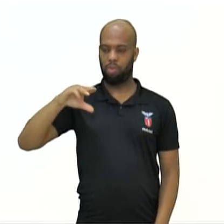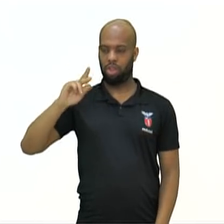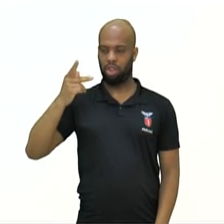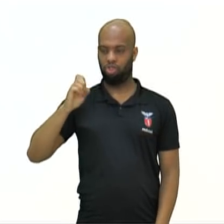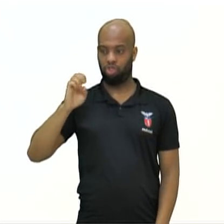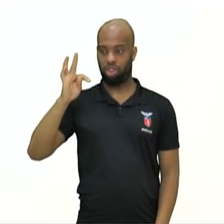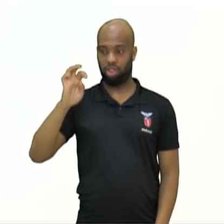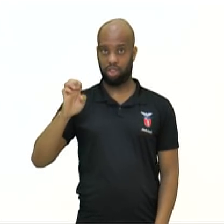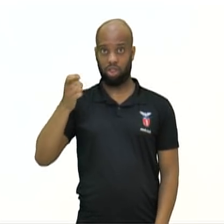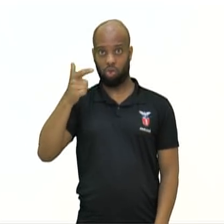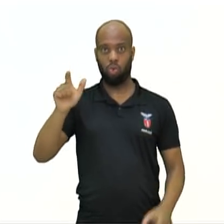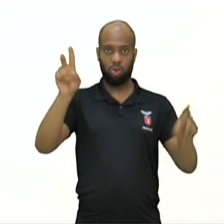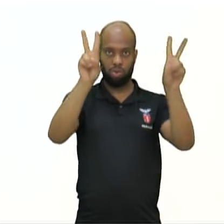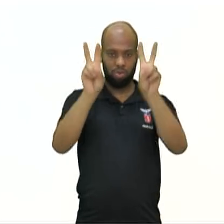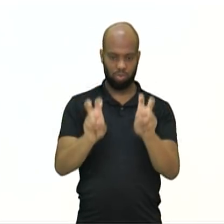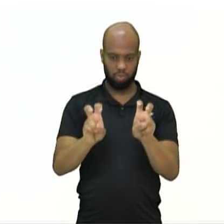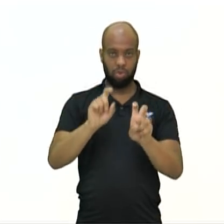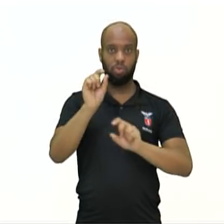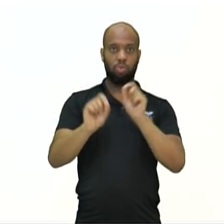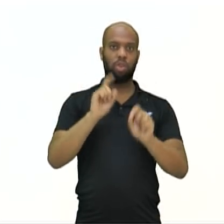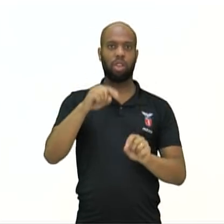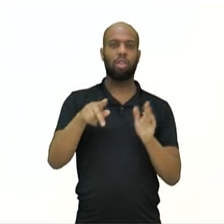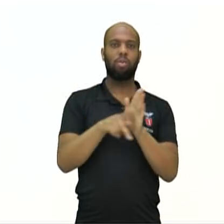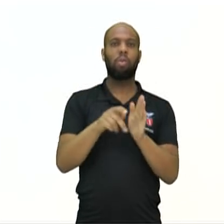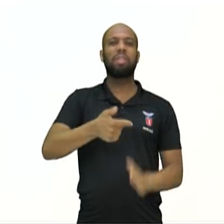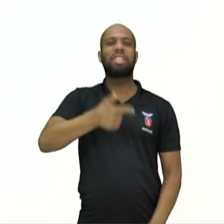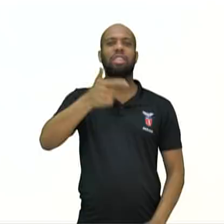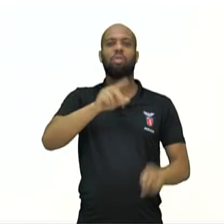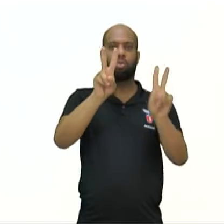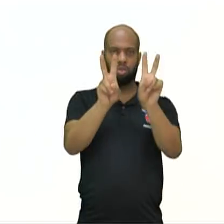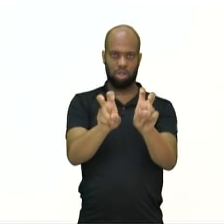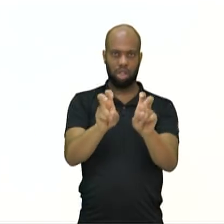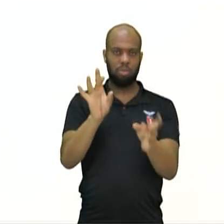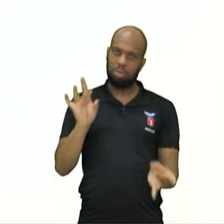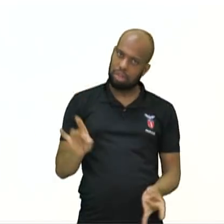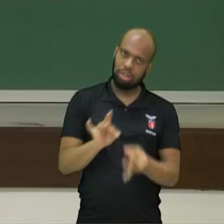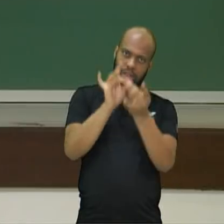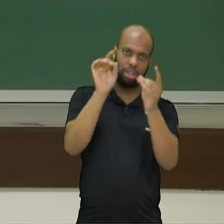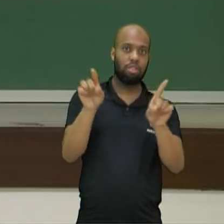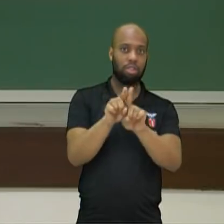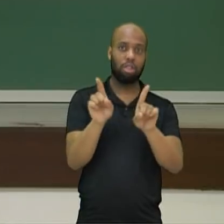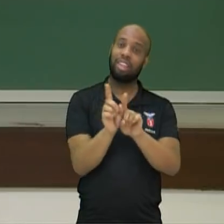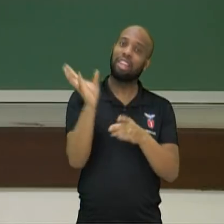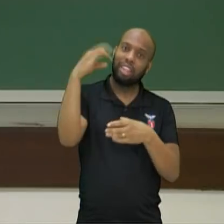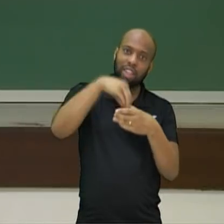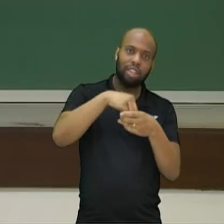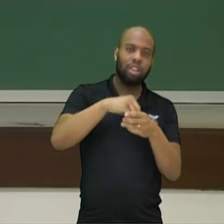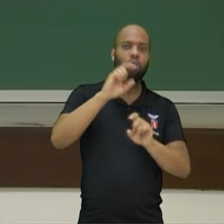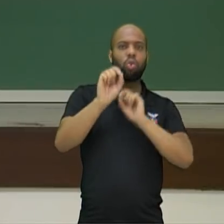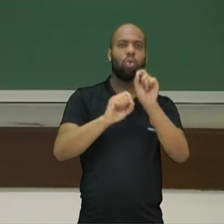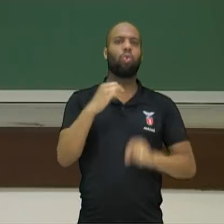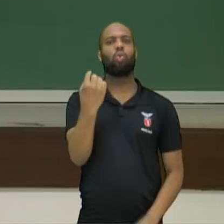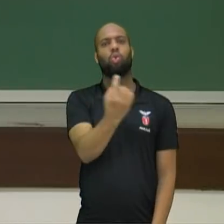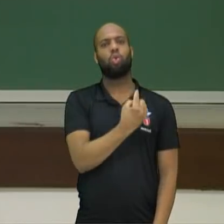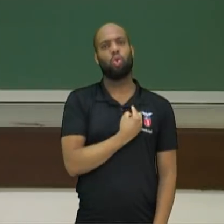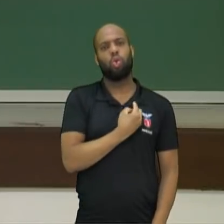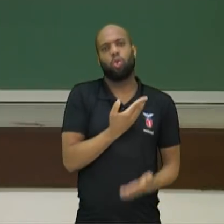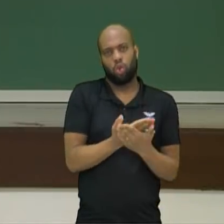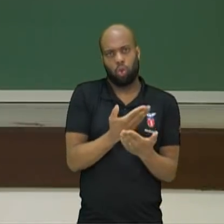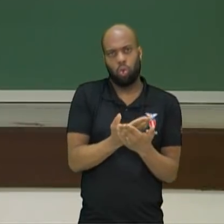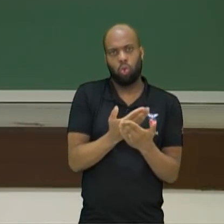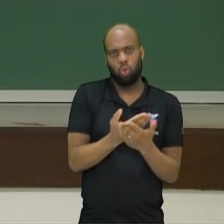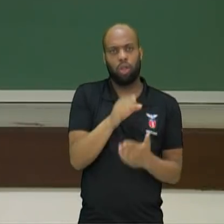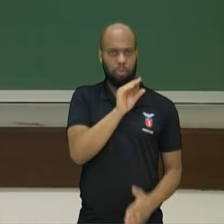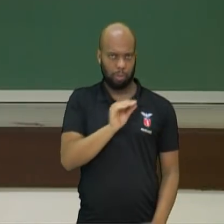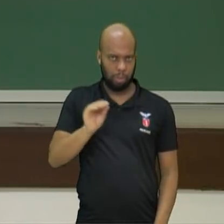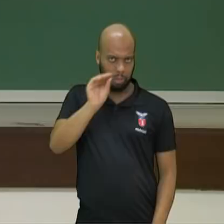outro secundário, uma espécie de subtítulo e mais específico, né? Dentro daquilo que é falado.